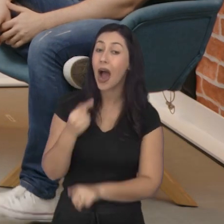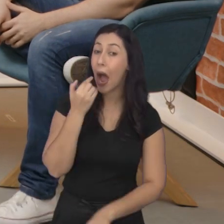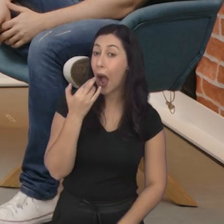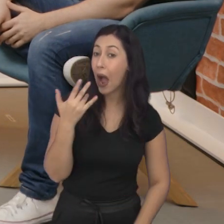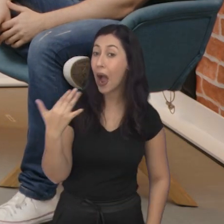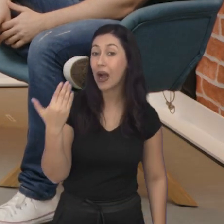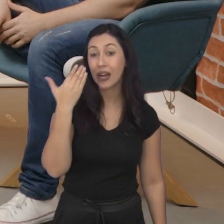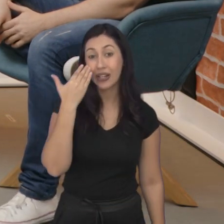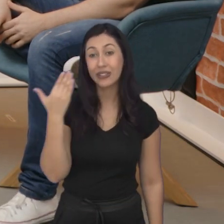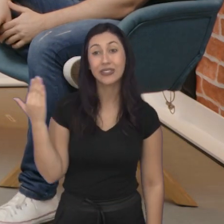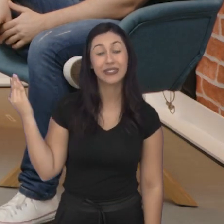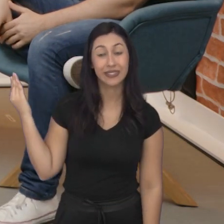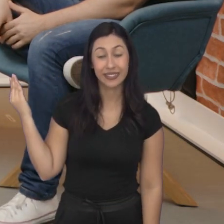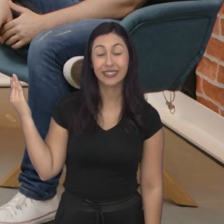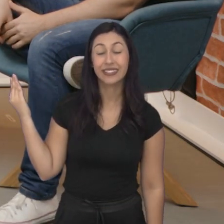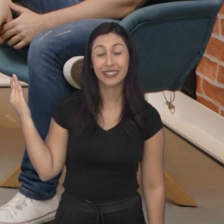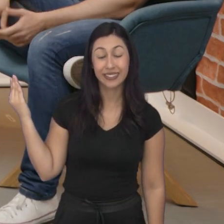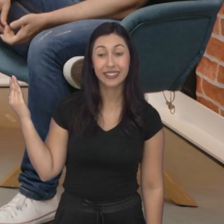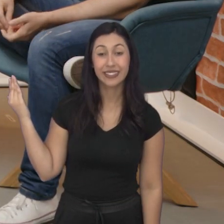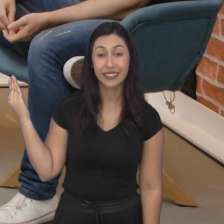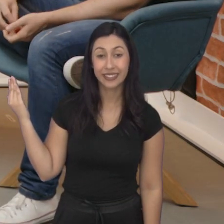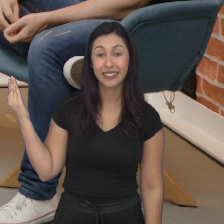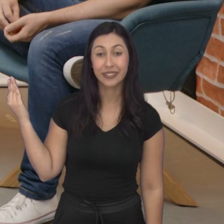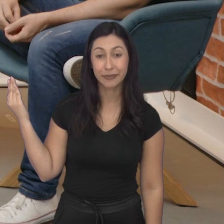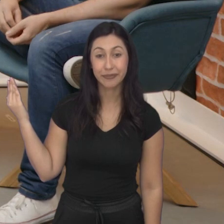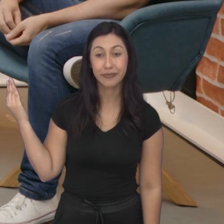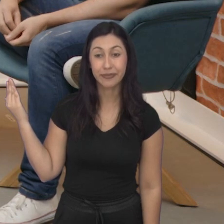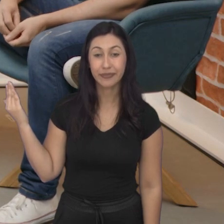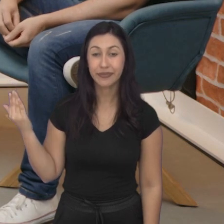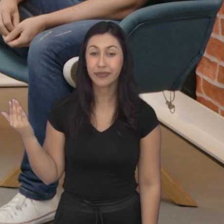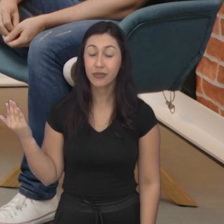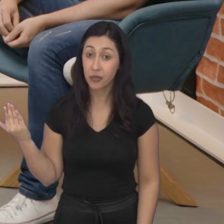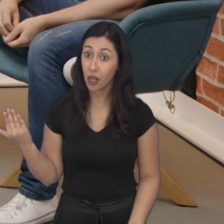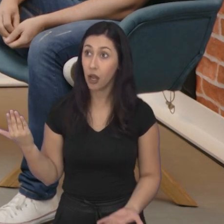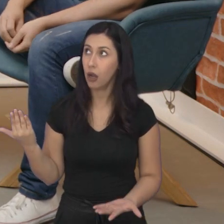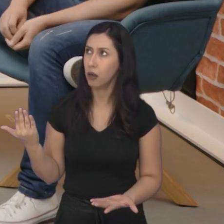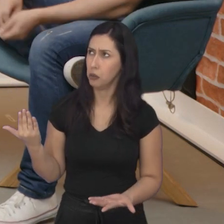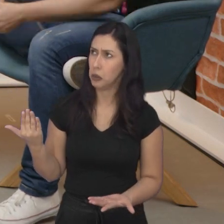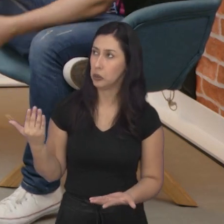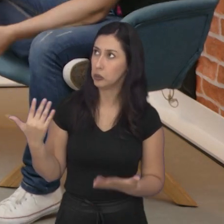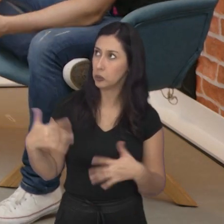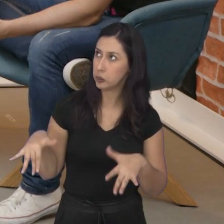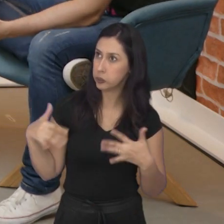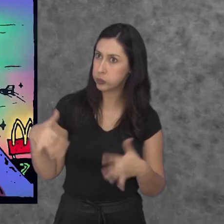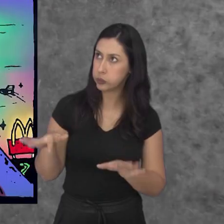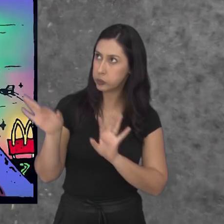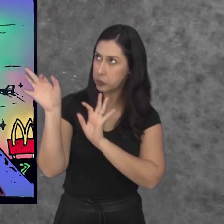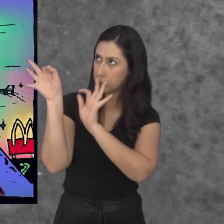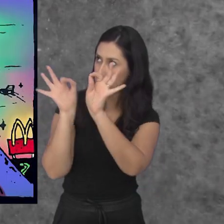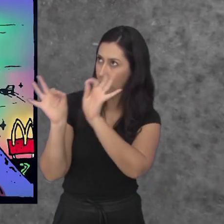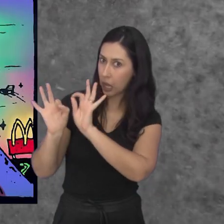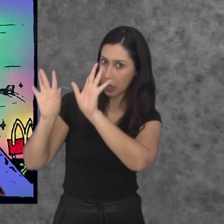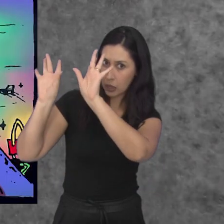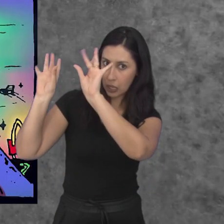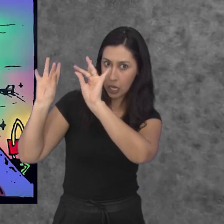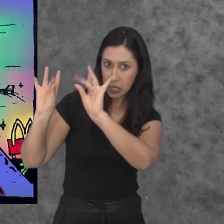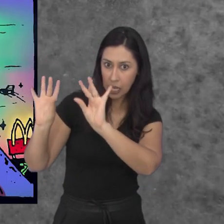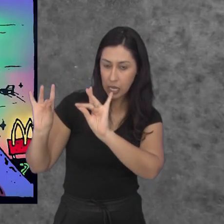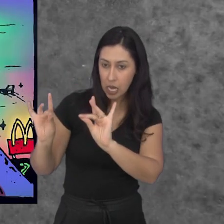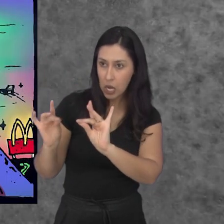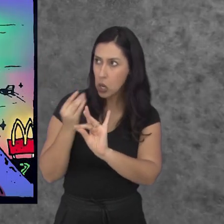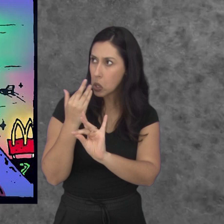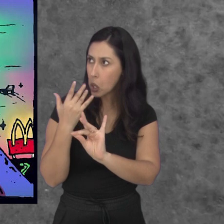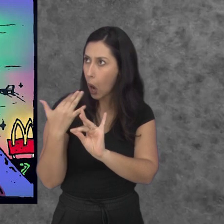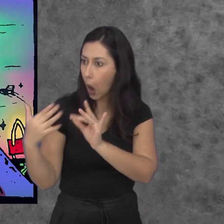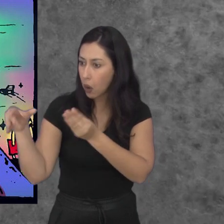das cores também, ó, que ele trouxe pra gente lá no primeiro bloco, com aí até um pouco mais trabalhado, né? Que a gente tá vendo que você tá